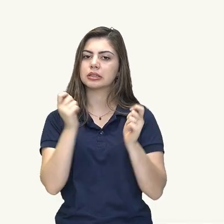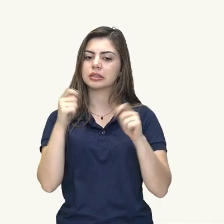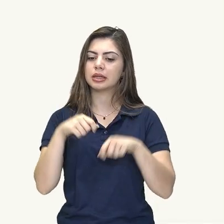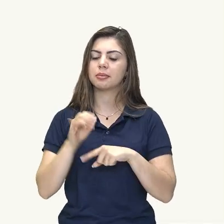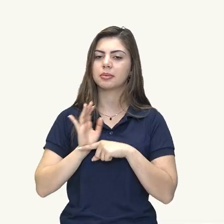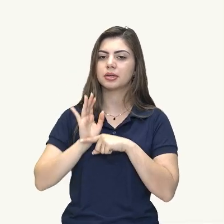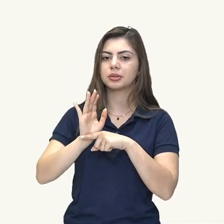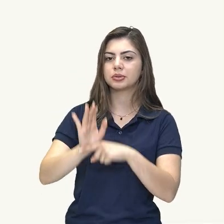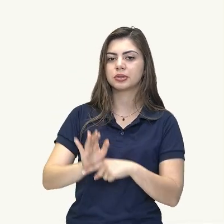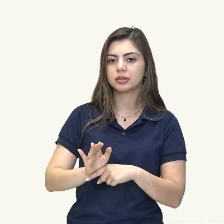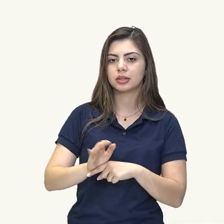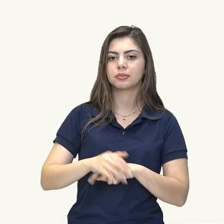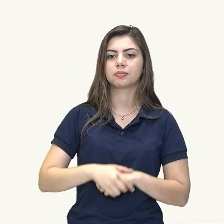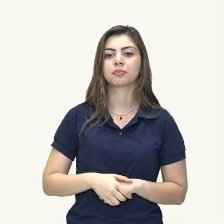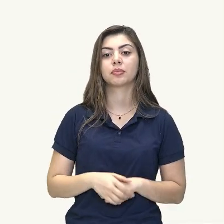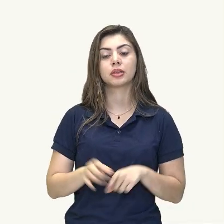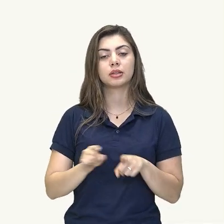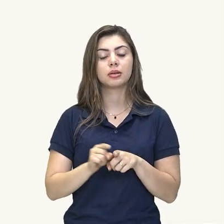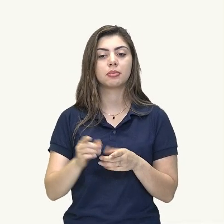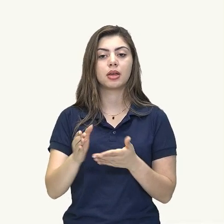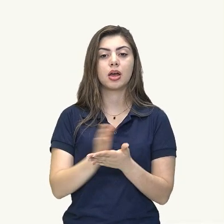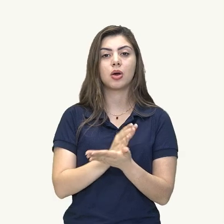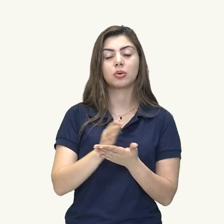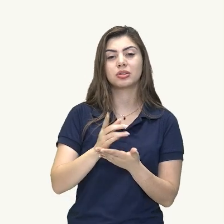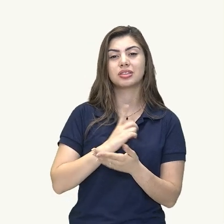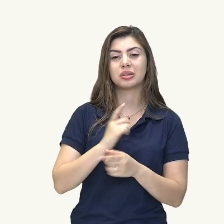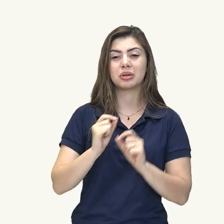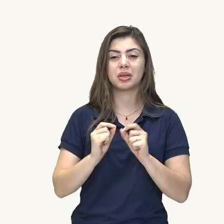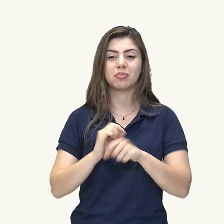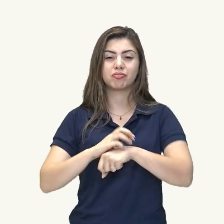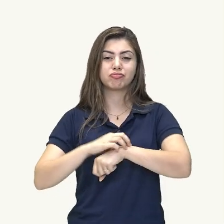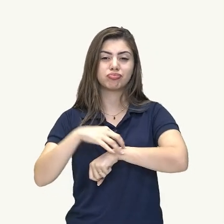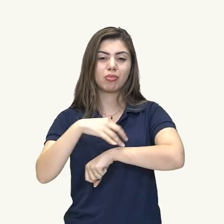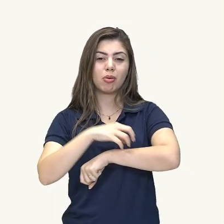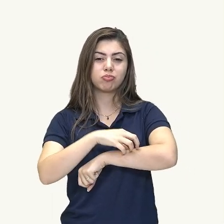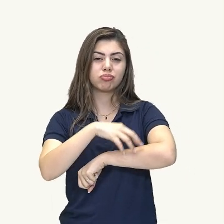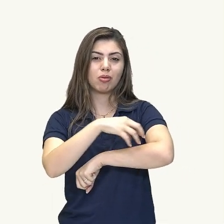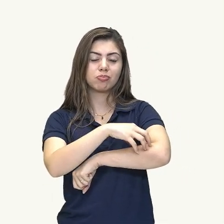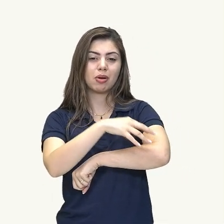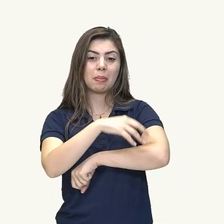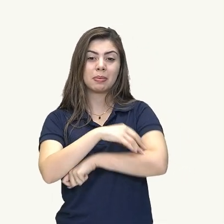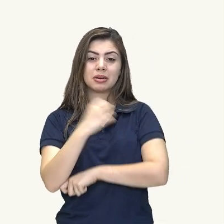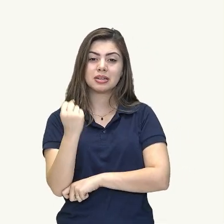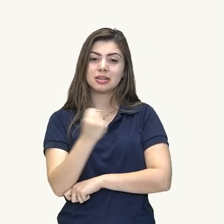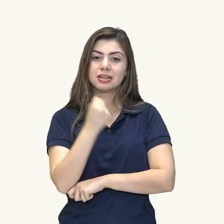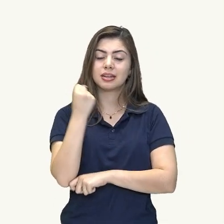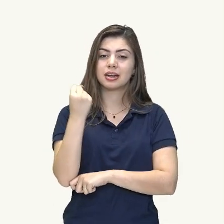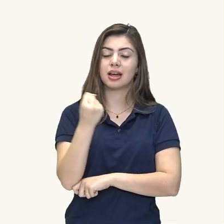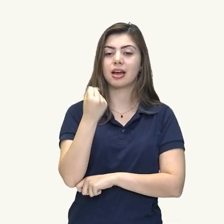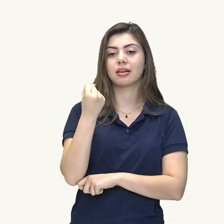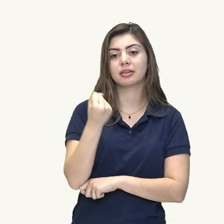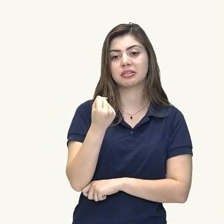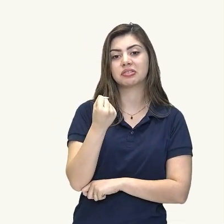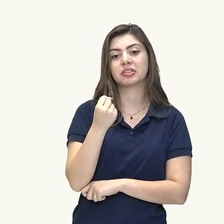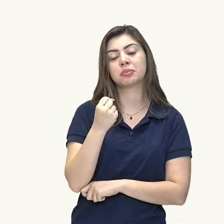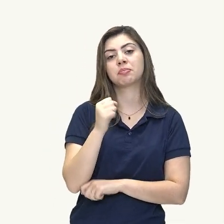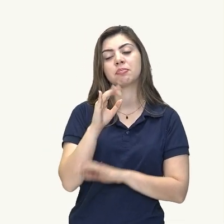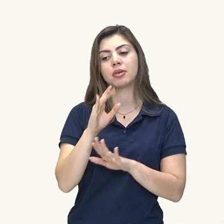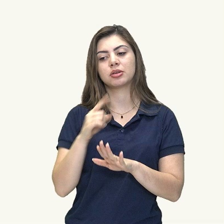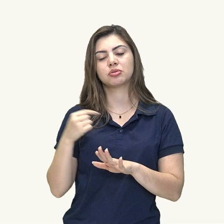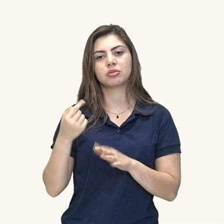das vacinas, pois quem é imunizado funciona como uma barreira aí, né, contra pessoas que venham a